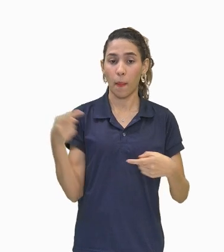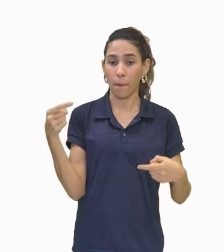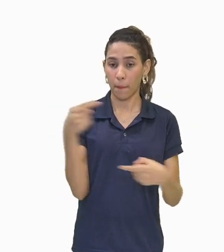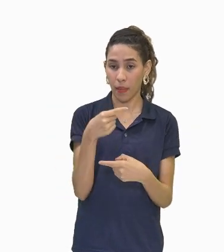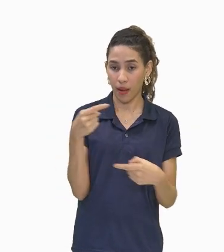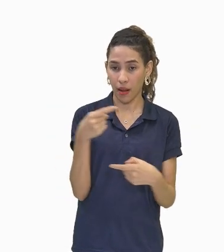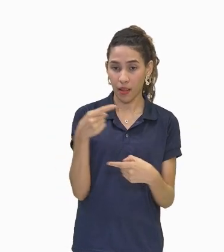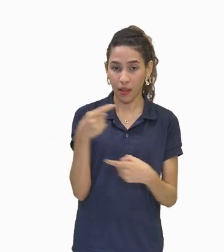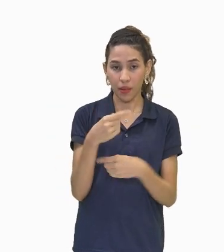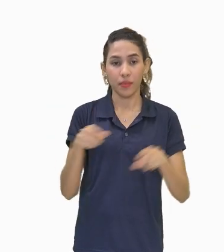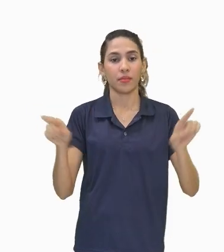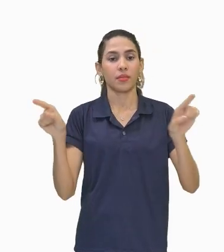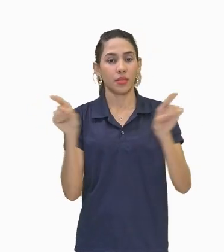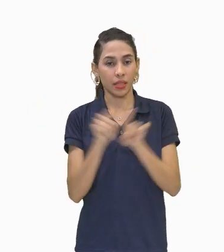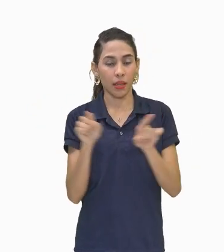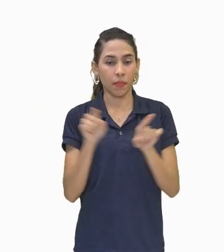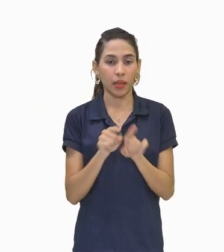e